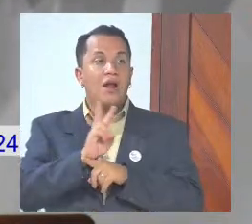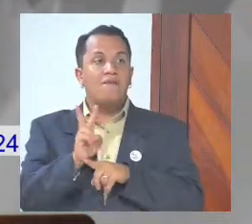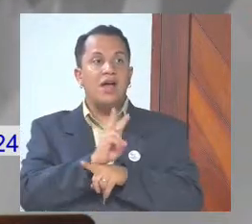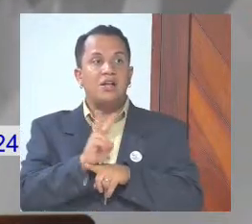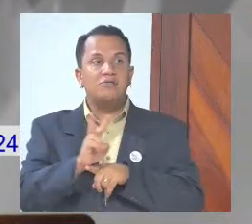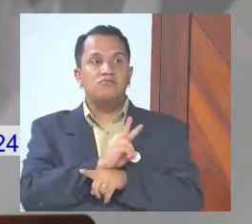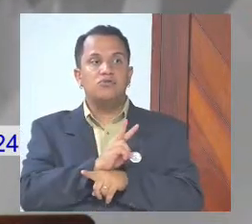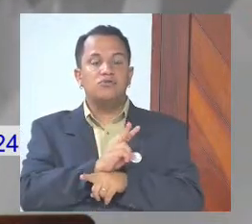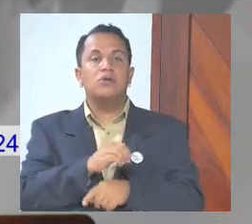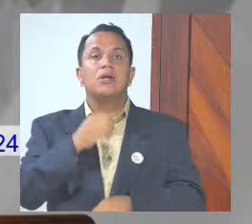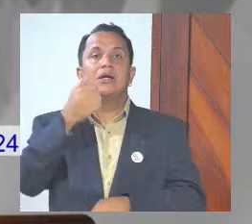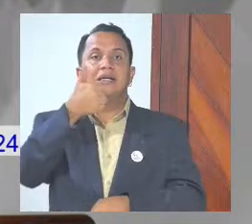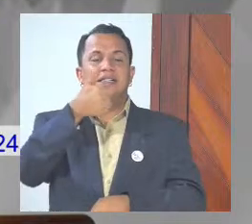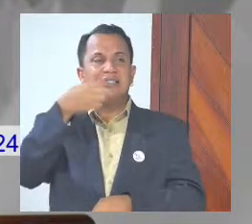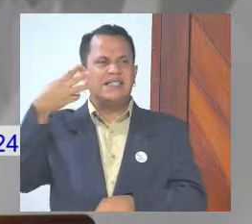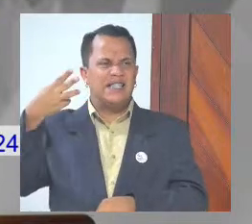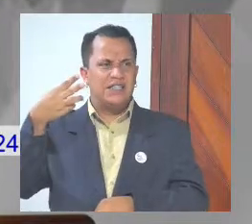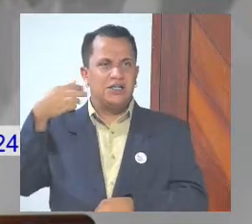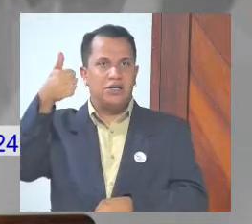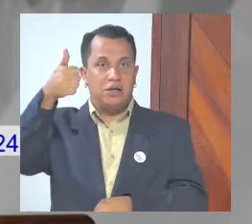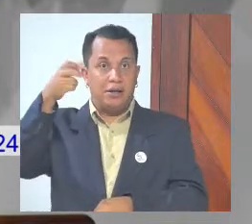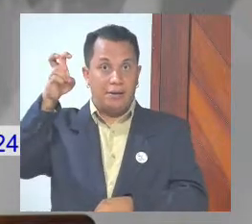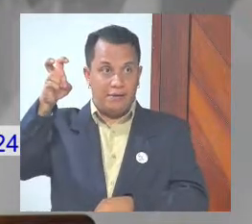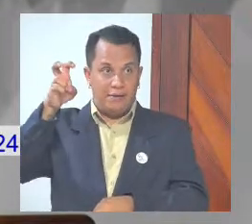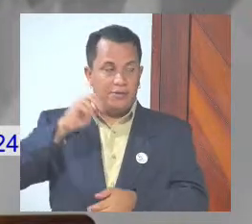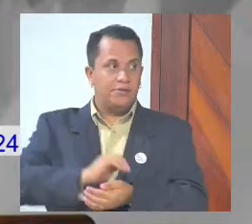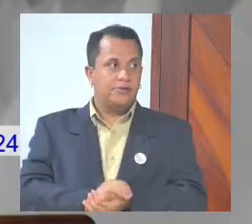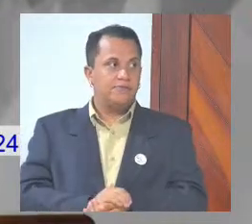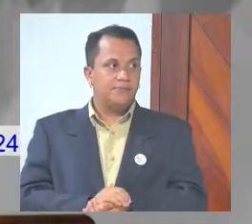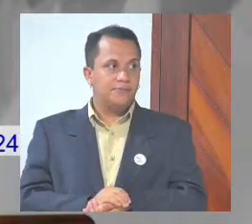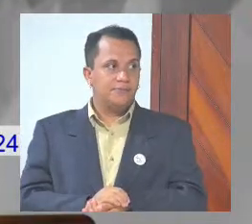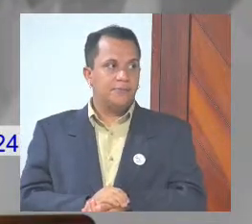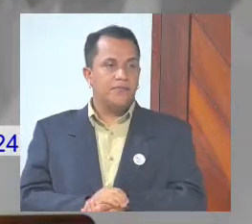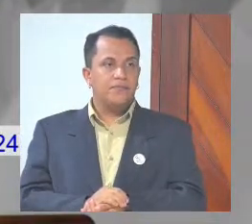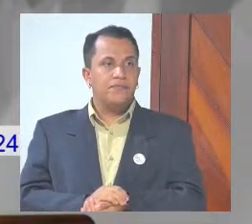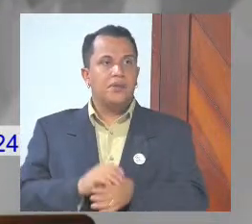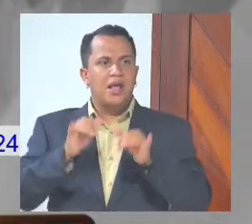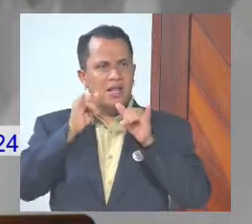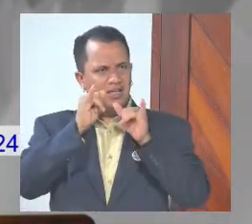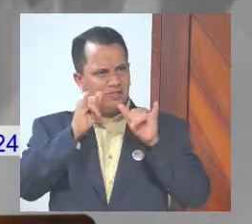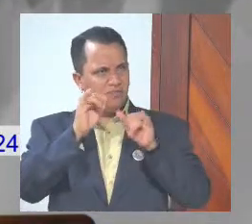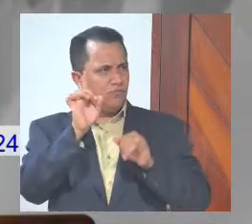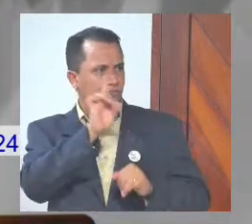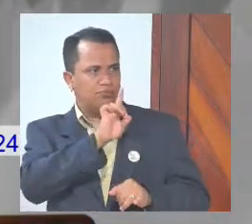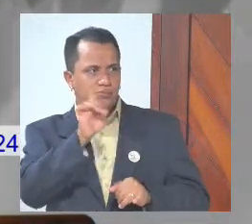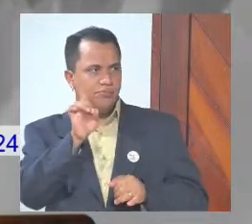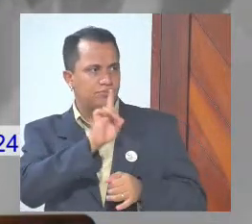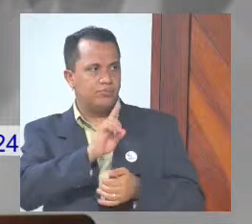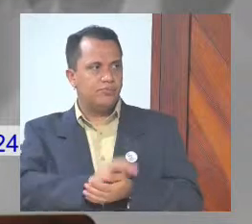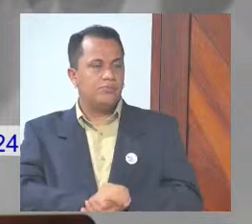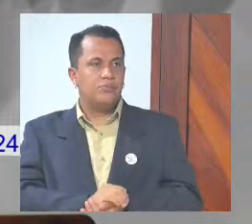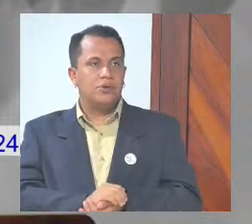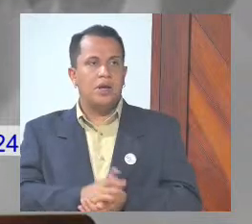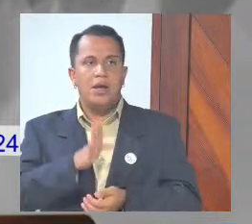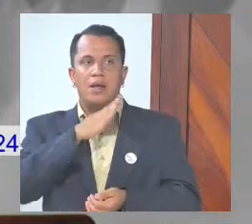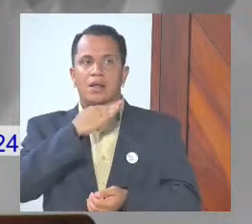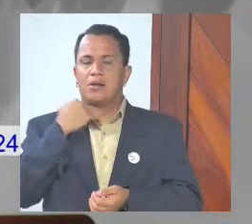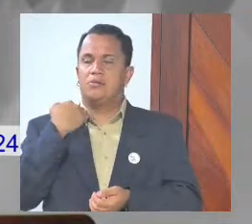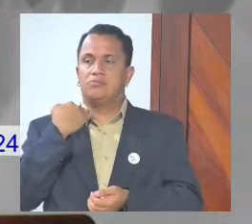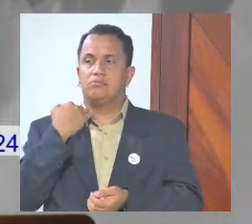13 e 15, que diz: não